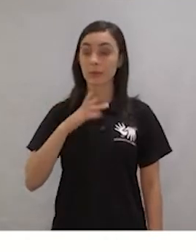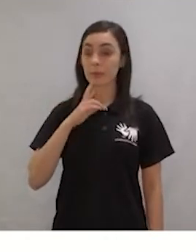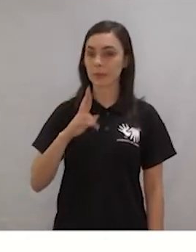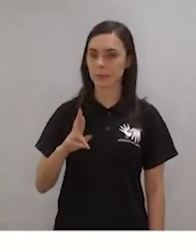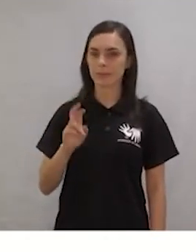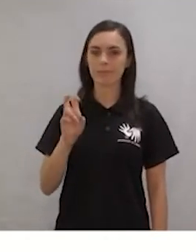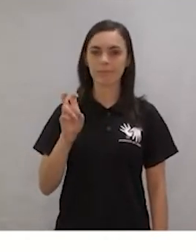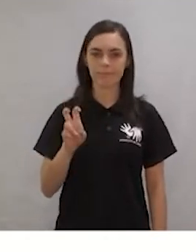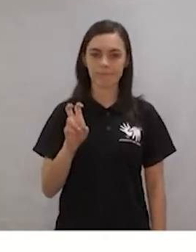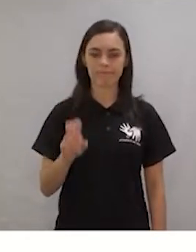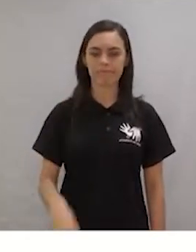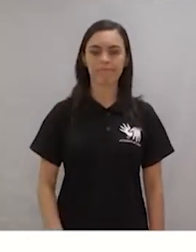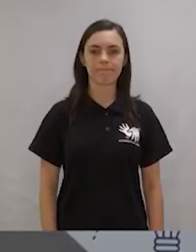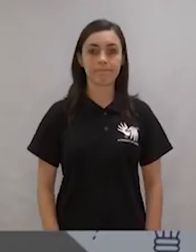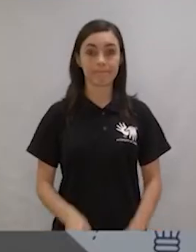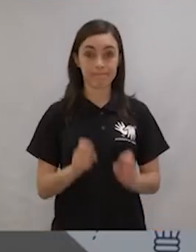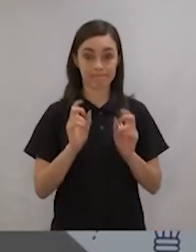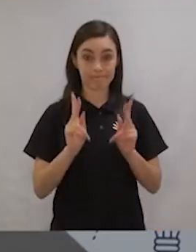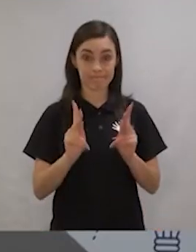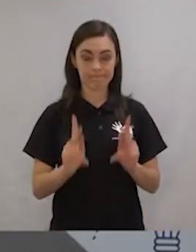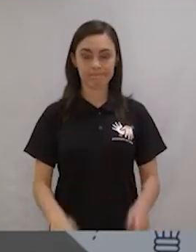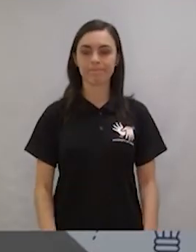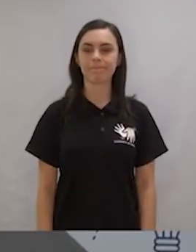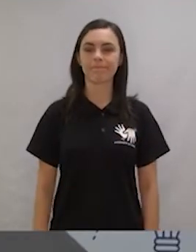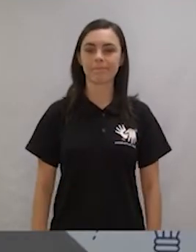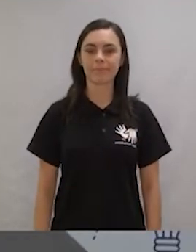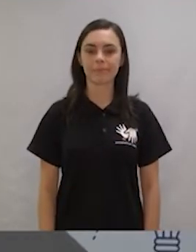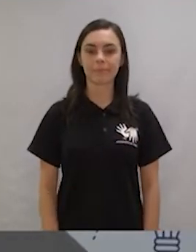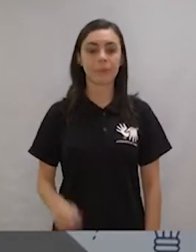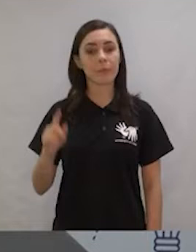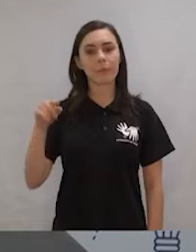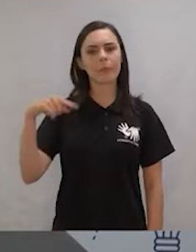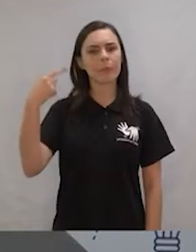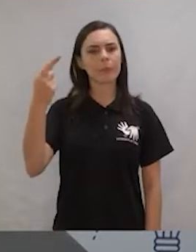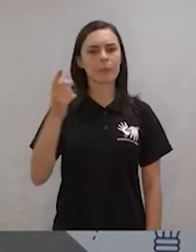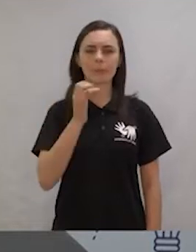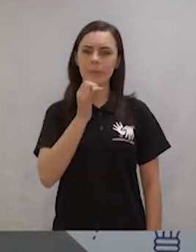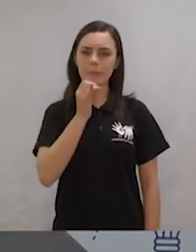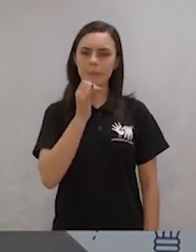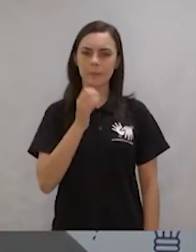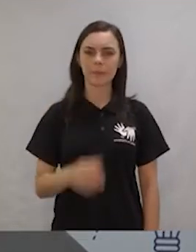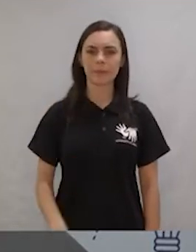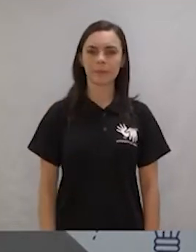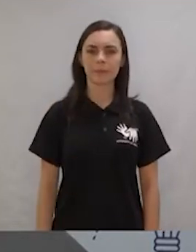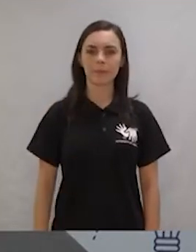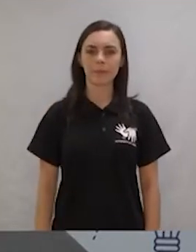é número 5, certo? Vamos para o próximo?